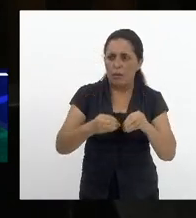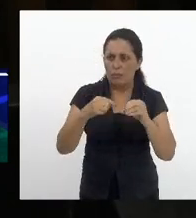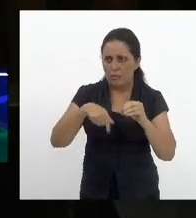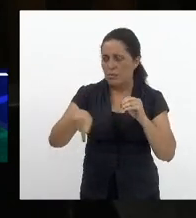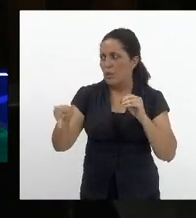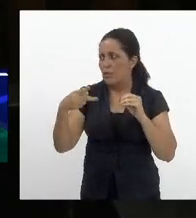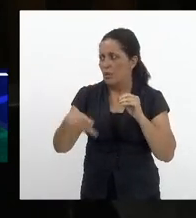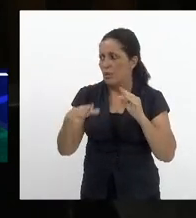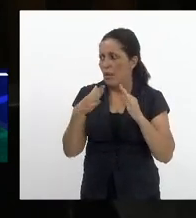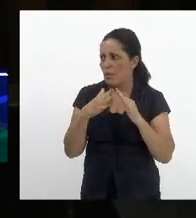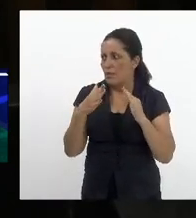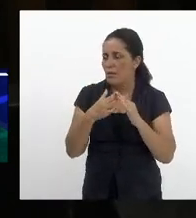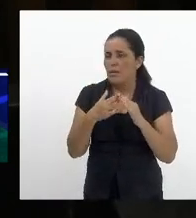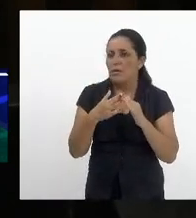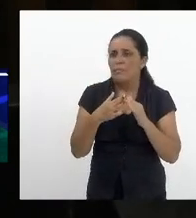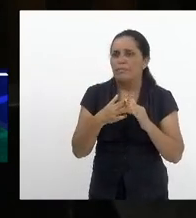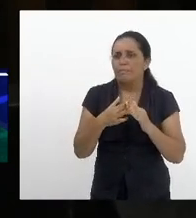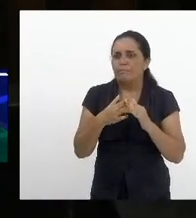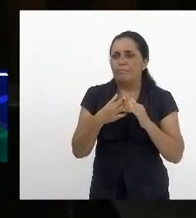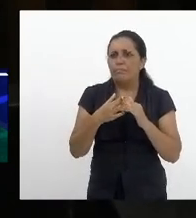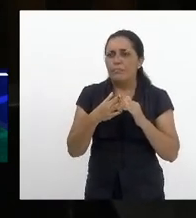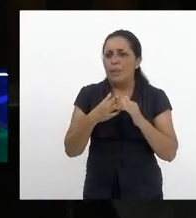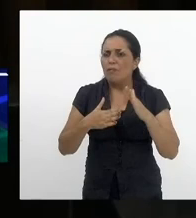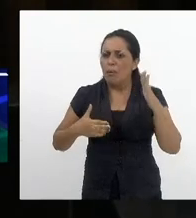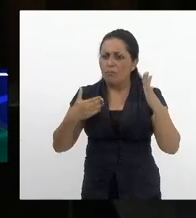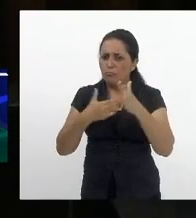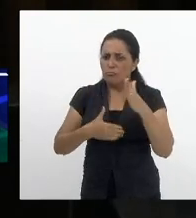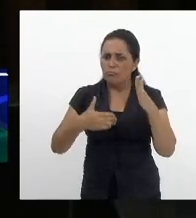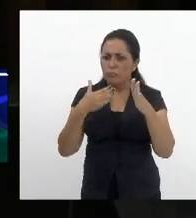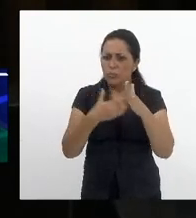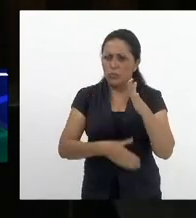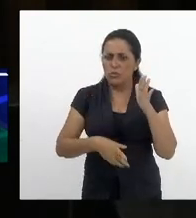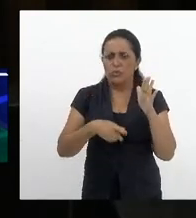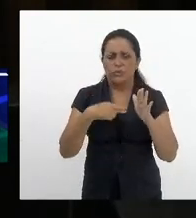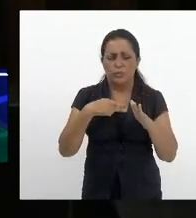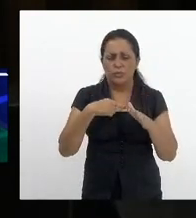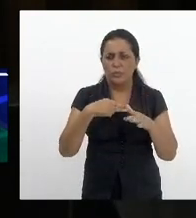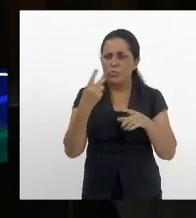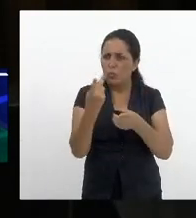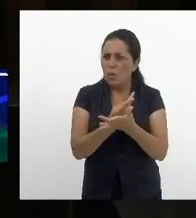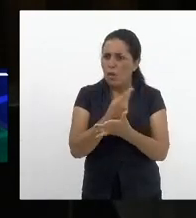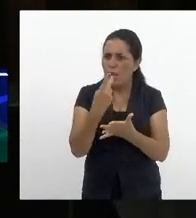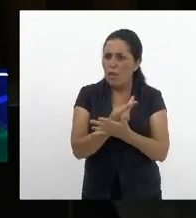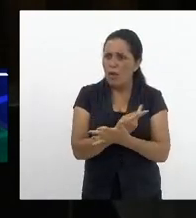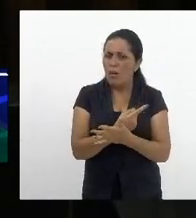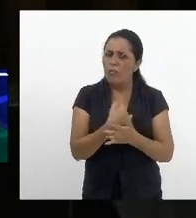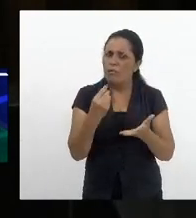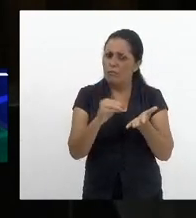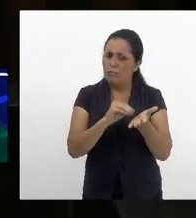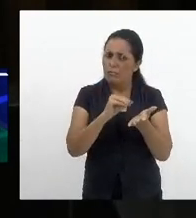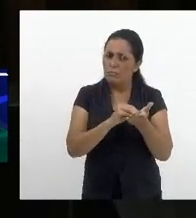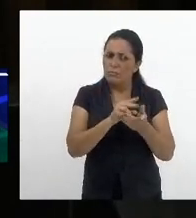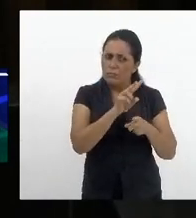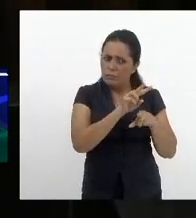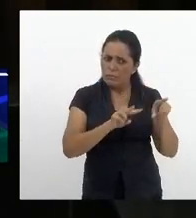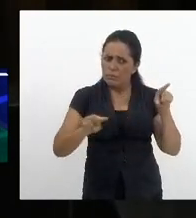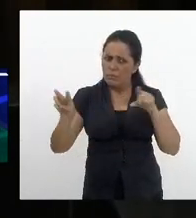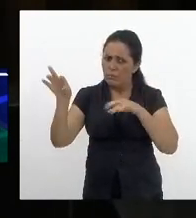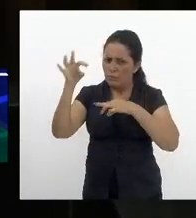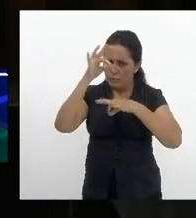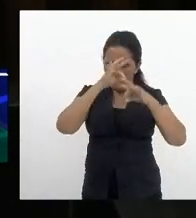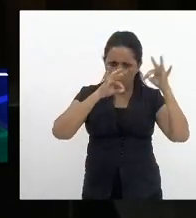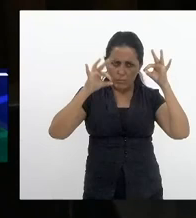casa. Vamos impedir uma especulação desmedida e que não observou o nosso meio ambiente, e a gente não